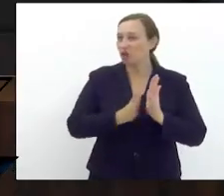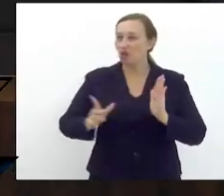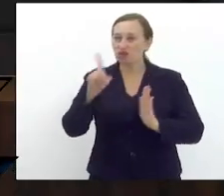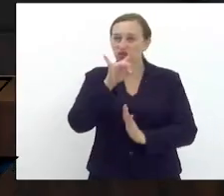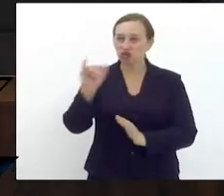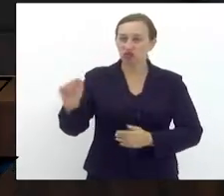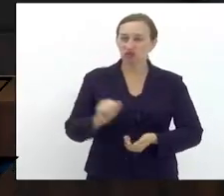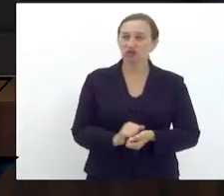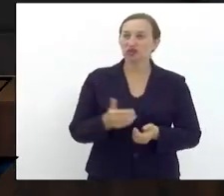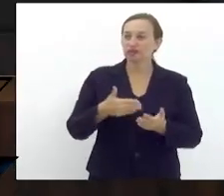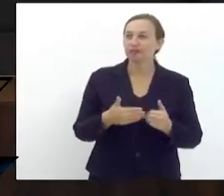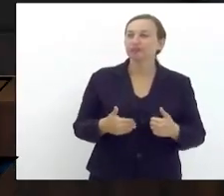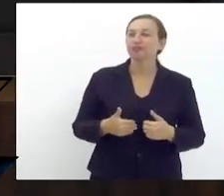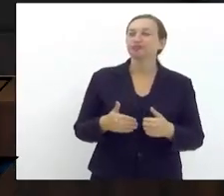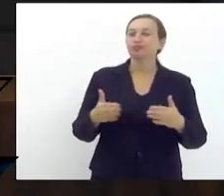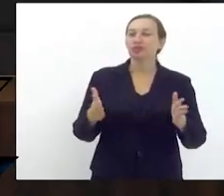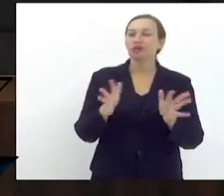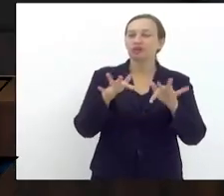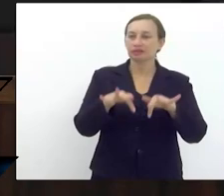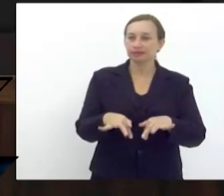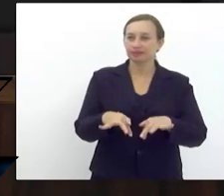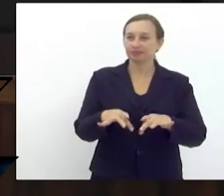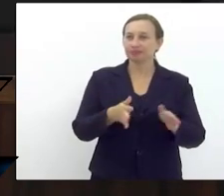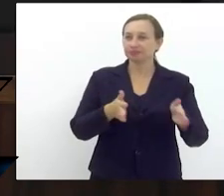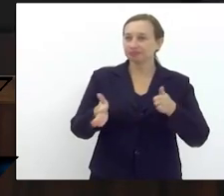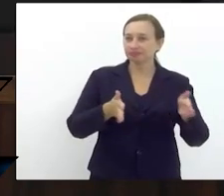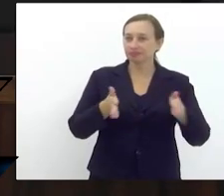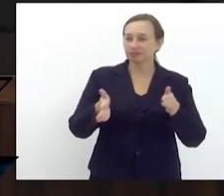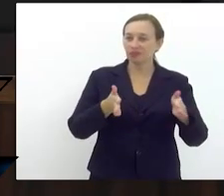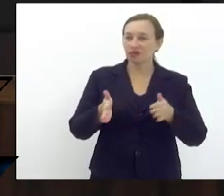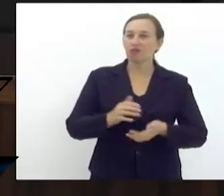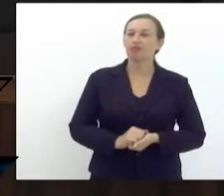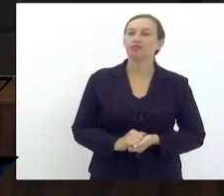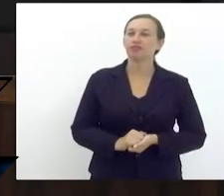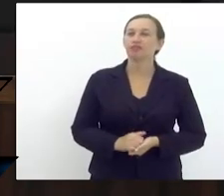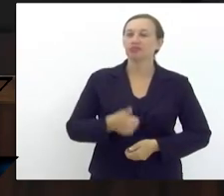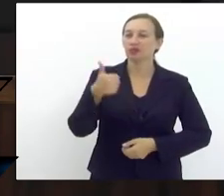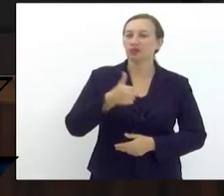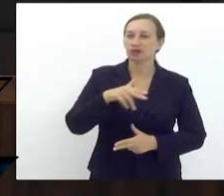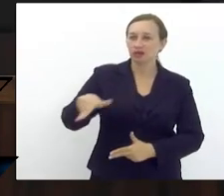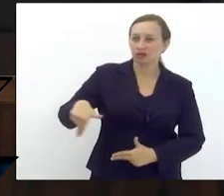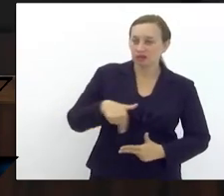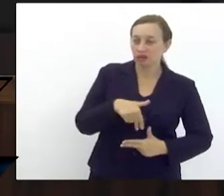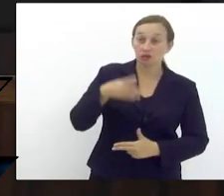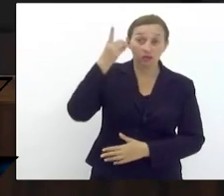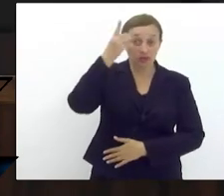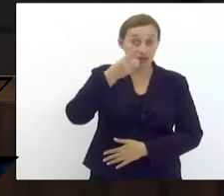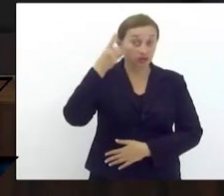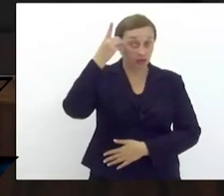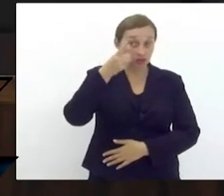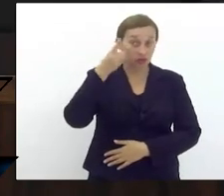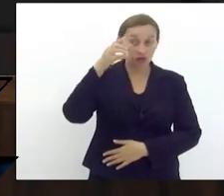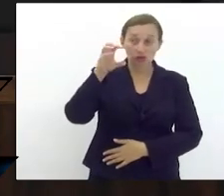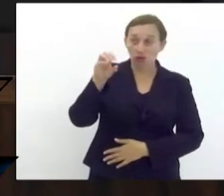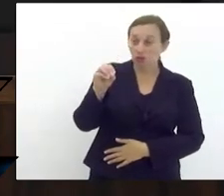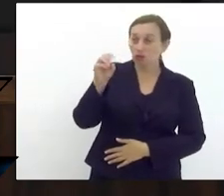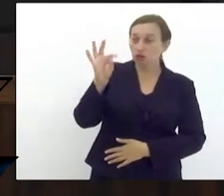ordem do dia inicia-se expediente final primeiro do inscrito é o Nobre deputado